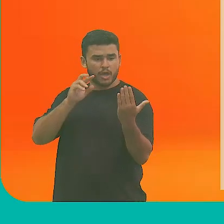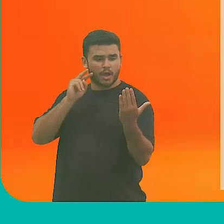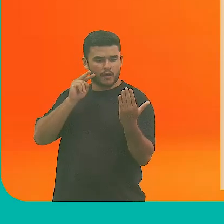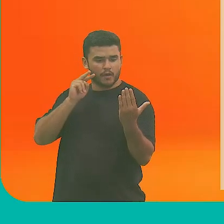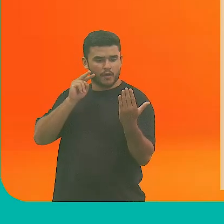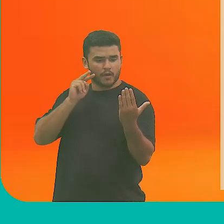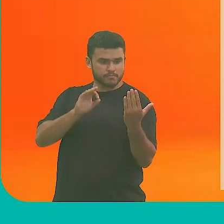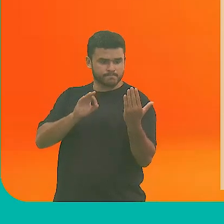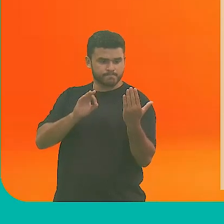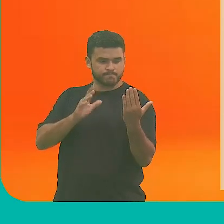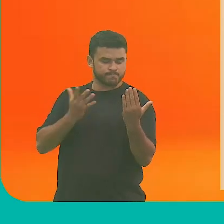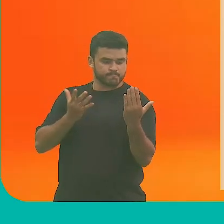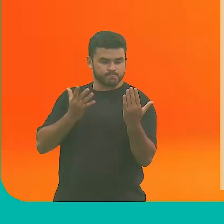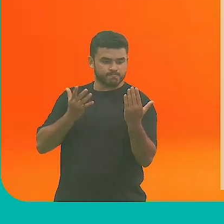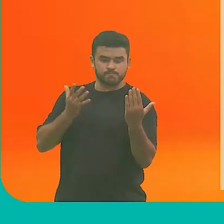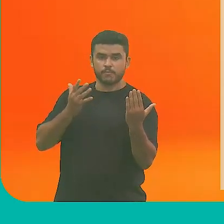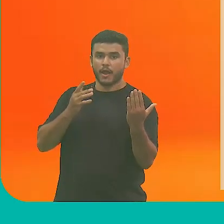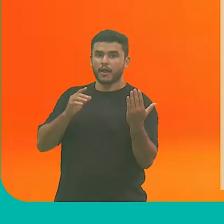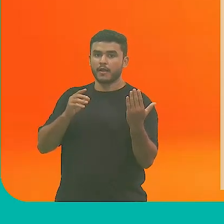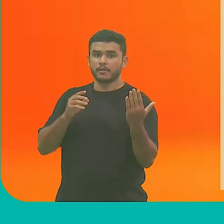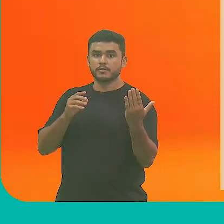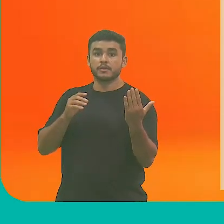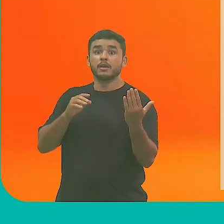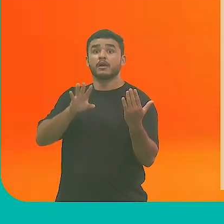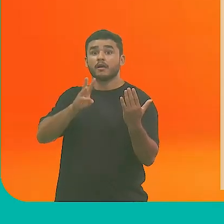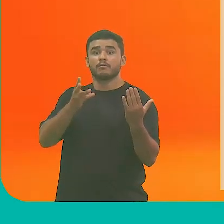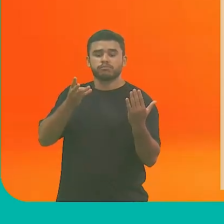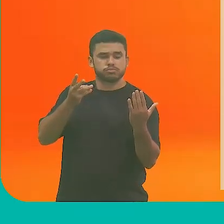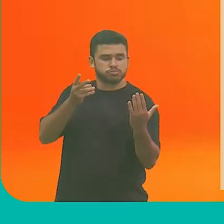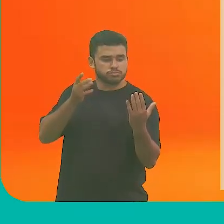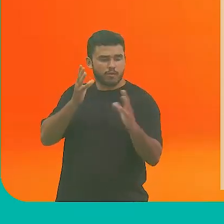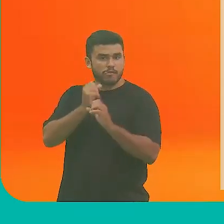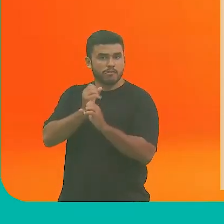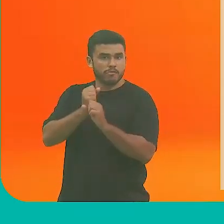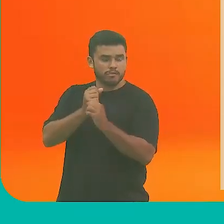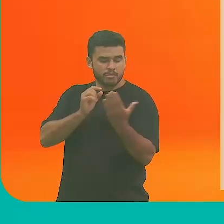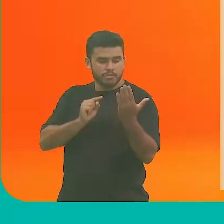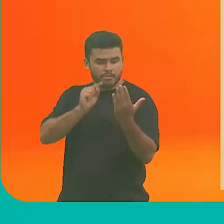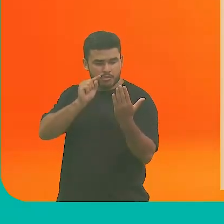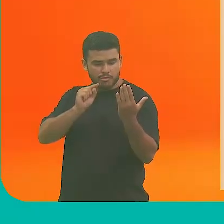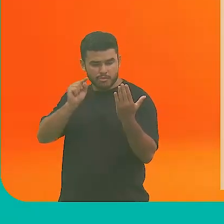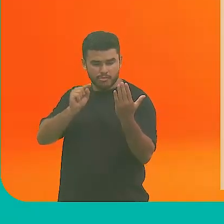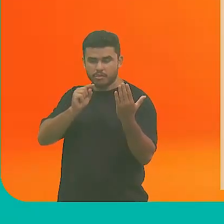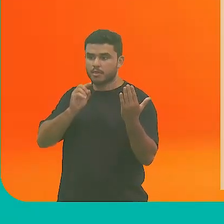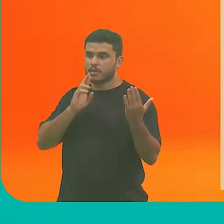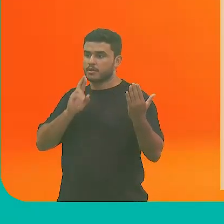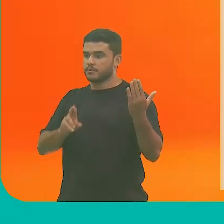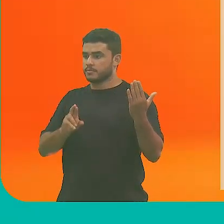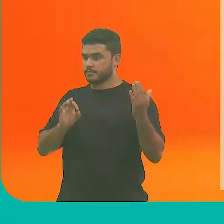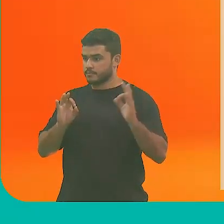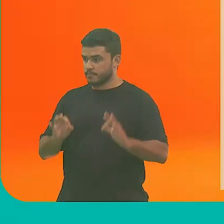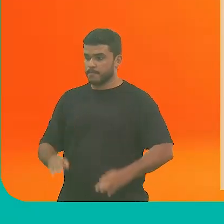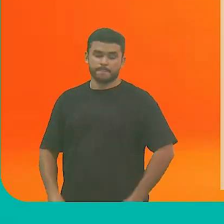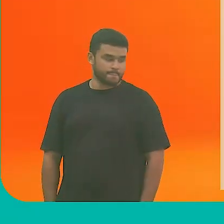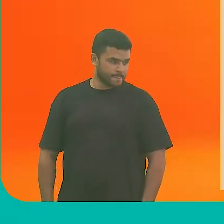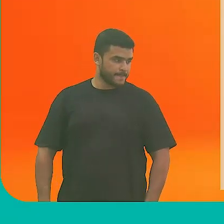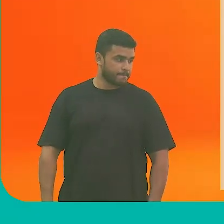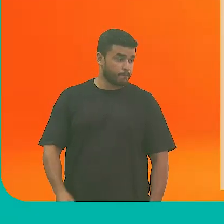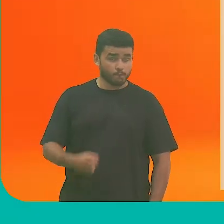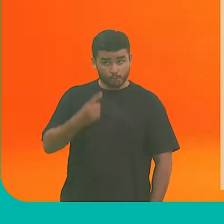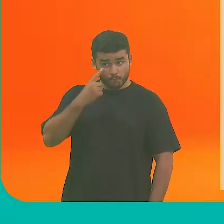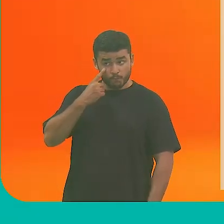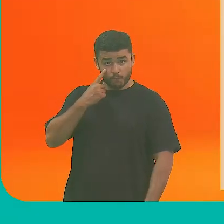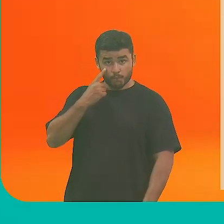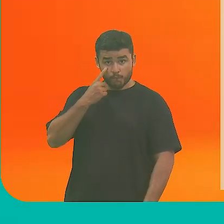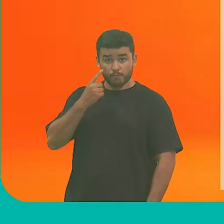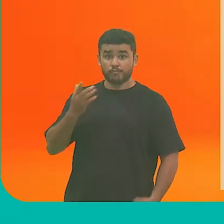ou a partir daquele gráfico, tá? Então tá aí a nossa questão 4. Ó. Bora para a